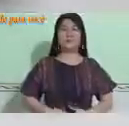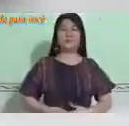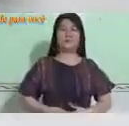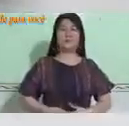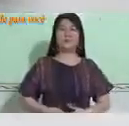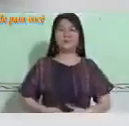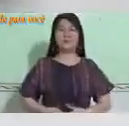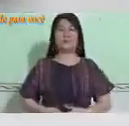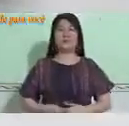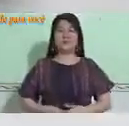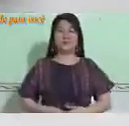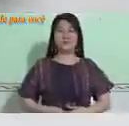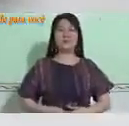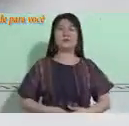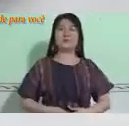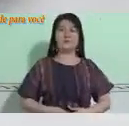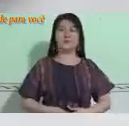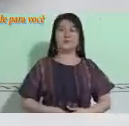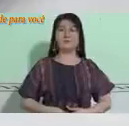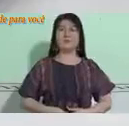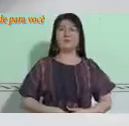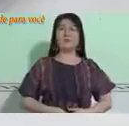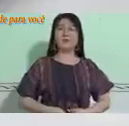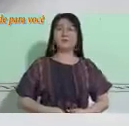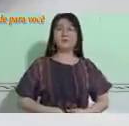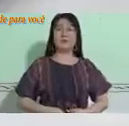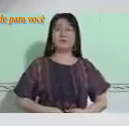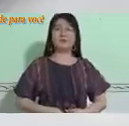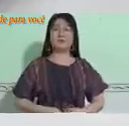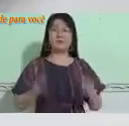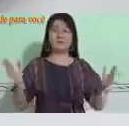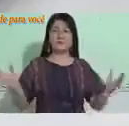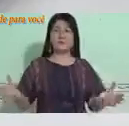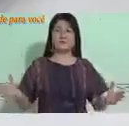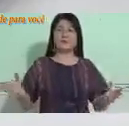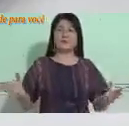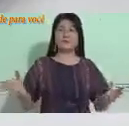exame de sangue e medir os níveis do hormônio BCG.